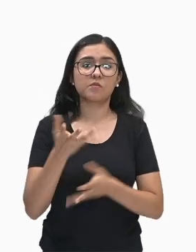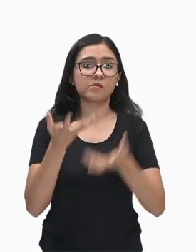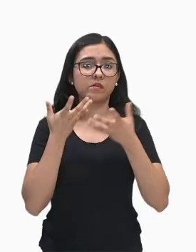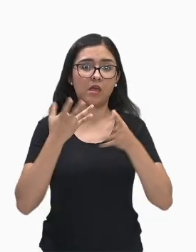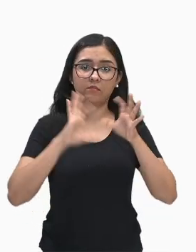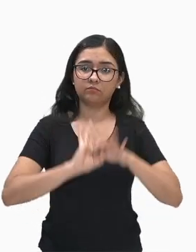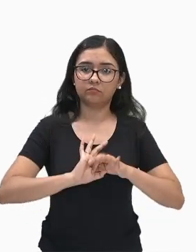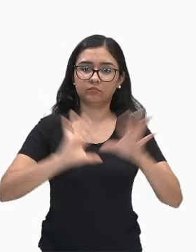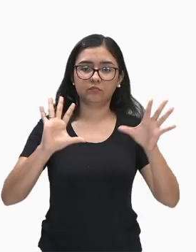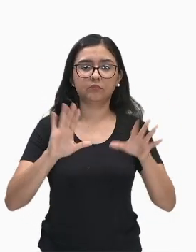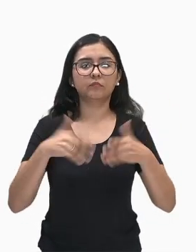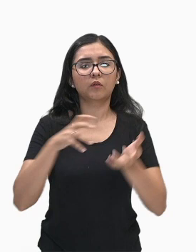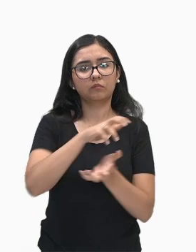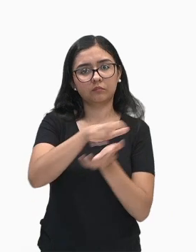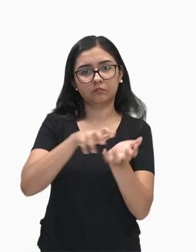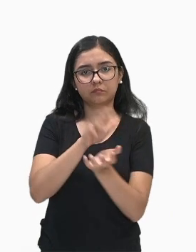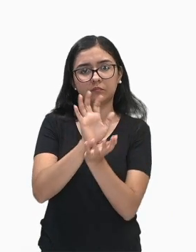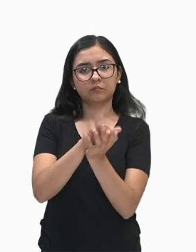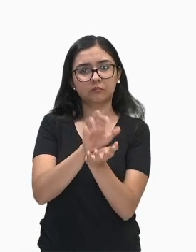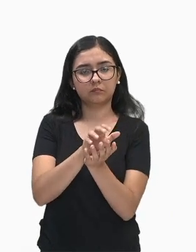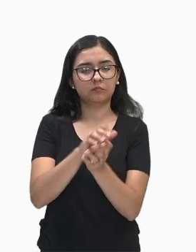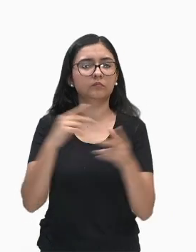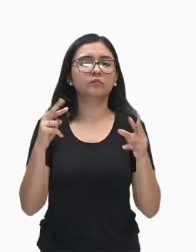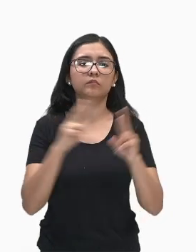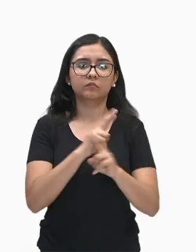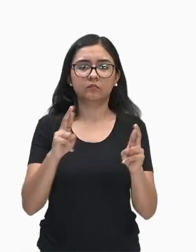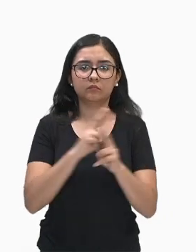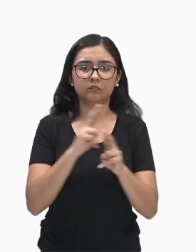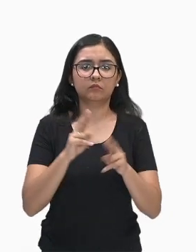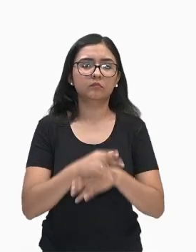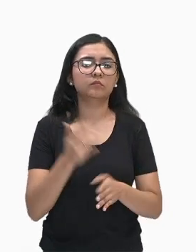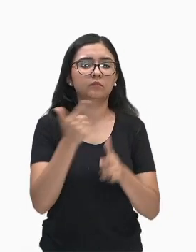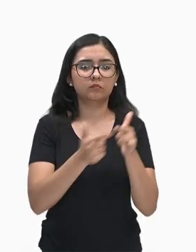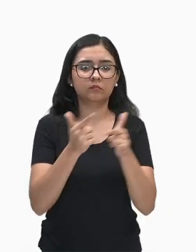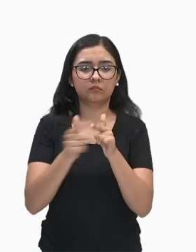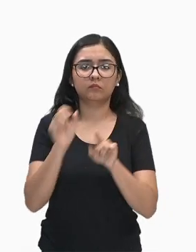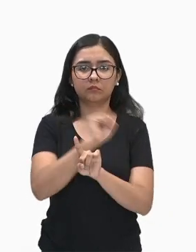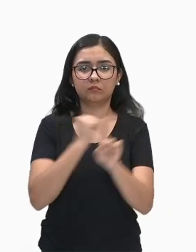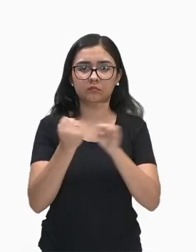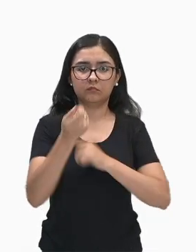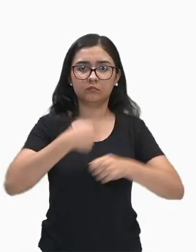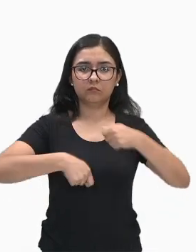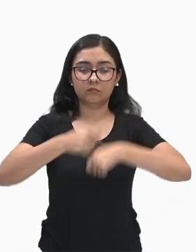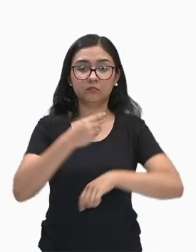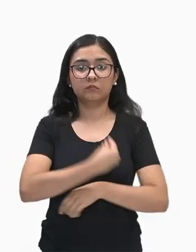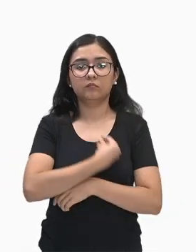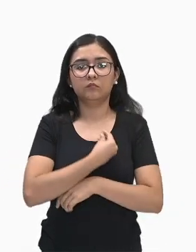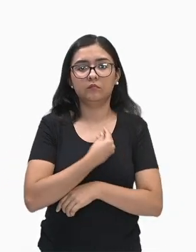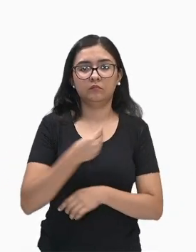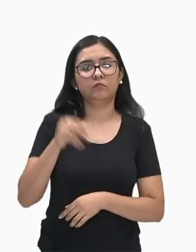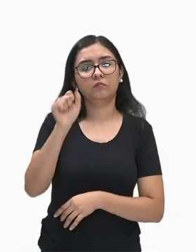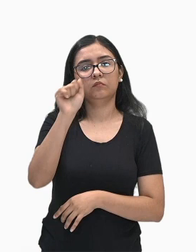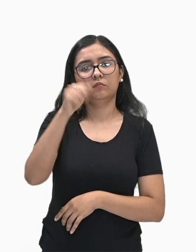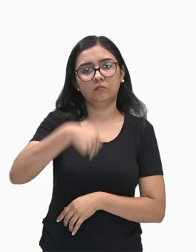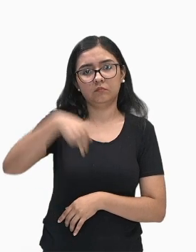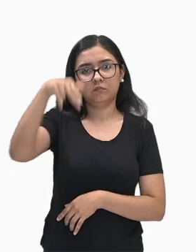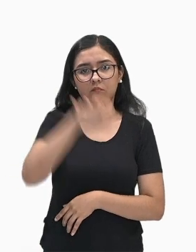Revolução Pernambucana está relacionada à crise socioeconômica vivida pelo Nordeste por conta